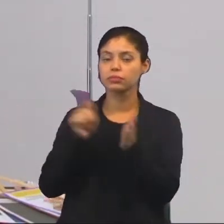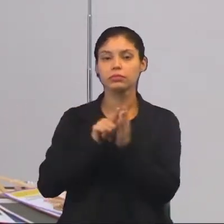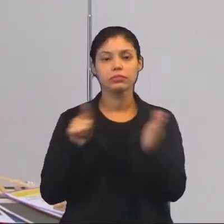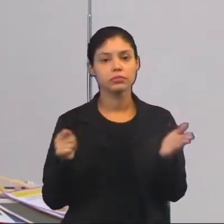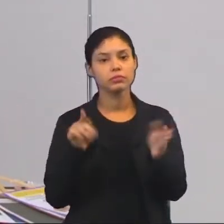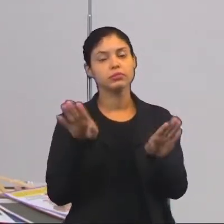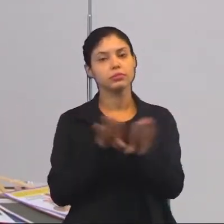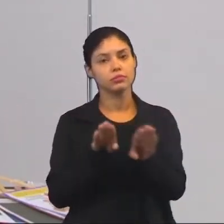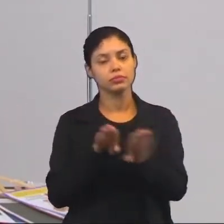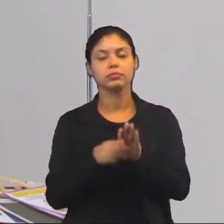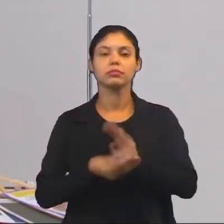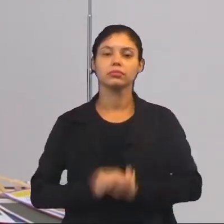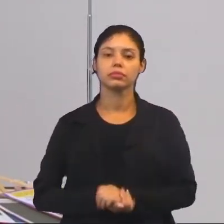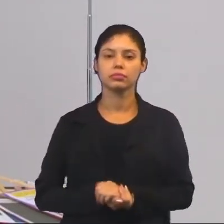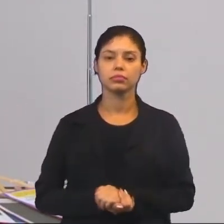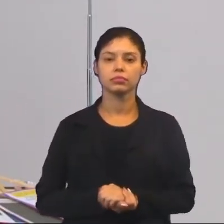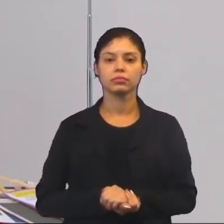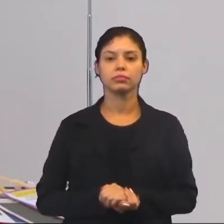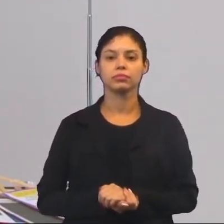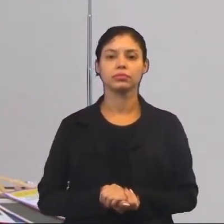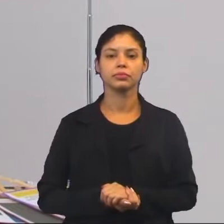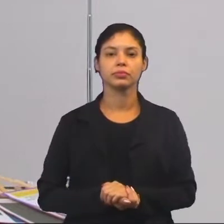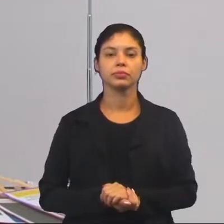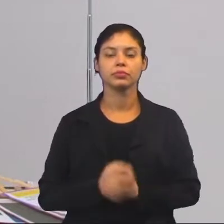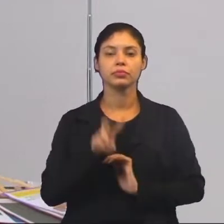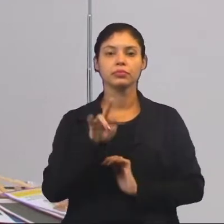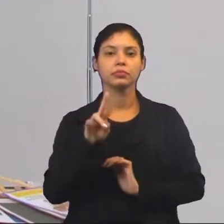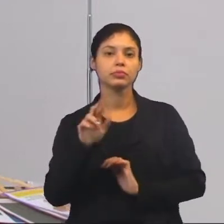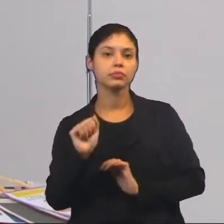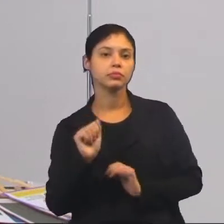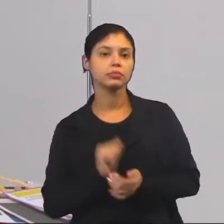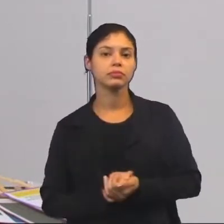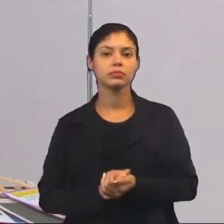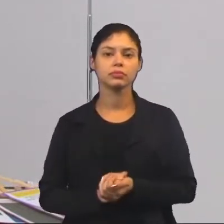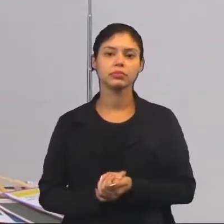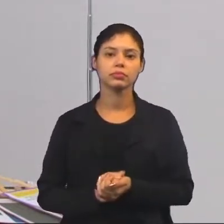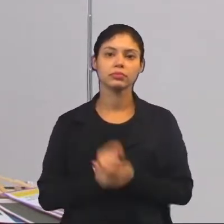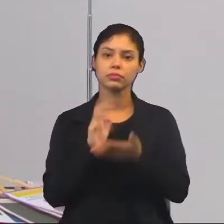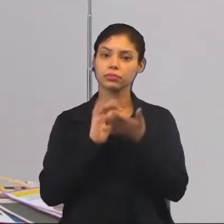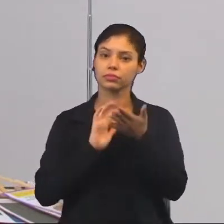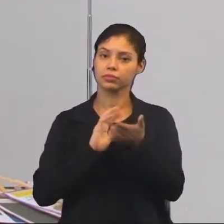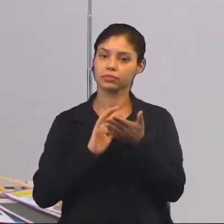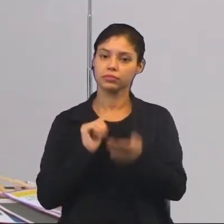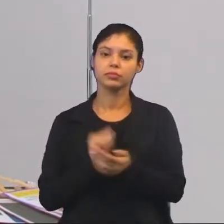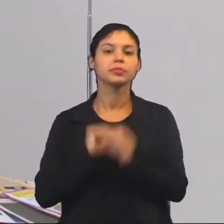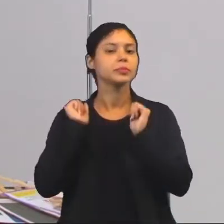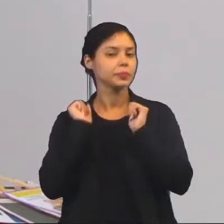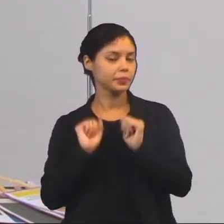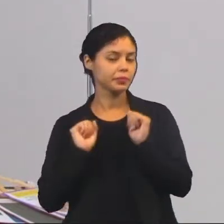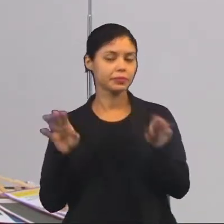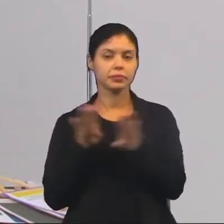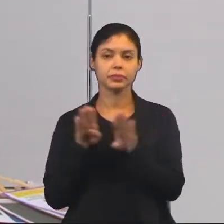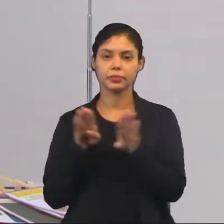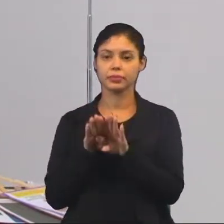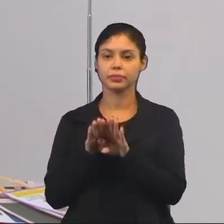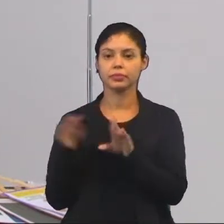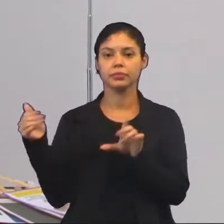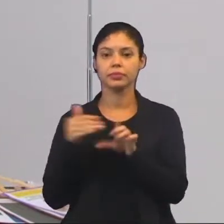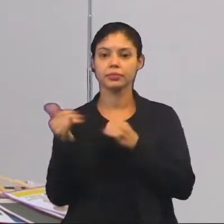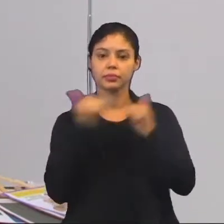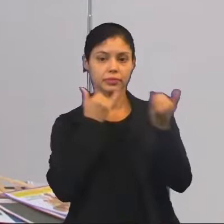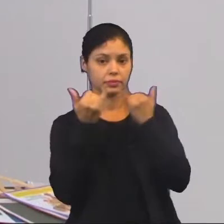jornal online também, ao jornal virtual, aquele jornal eletrônico. E nós também podemos ter acesso a